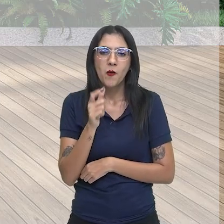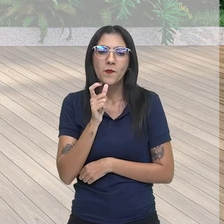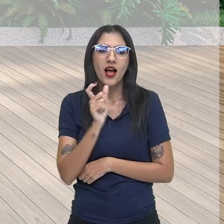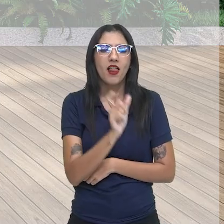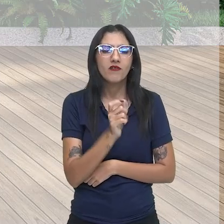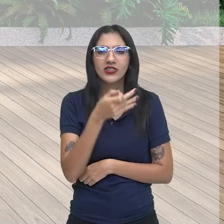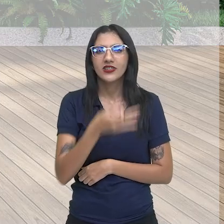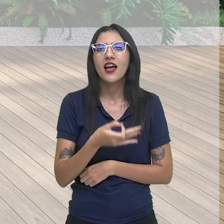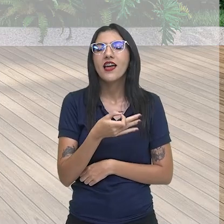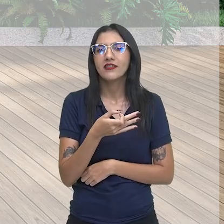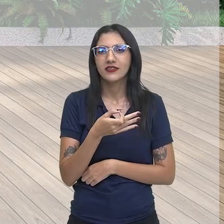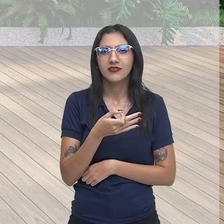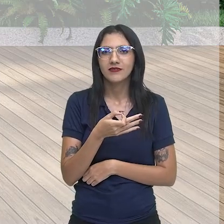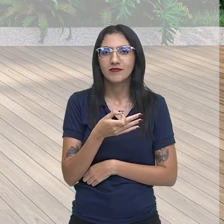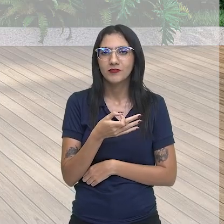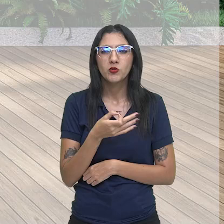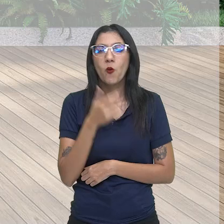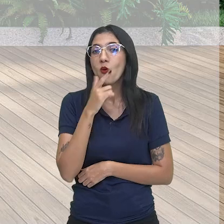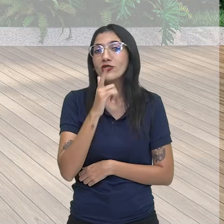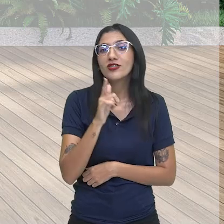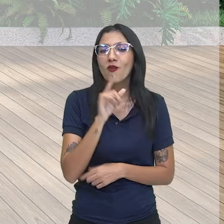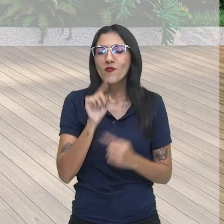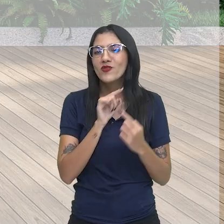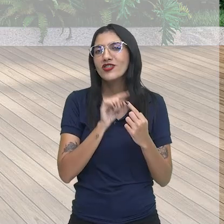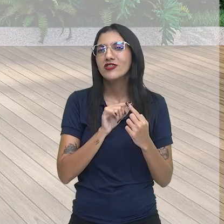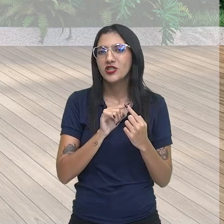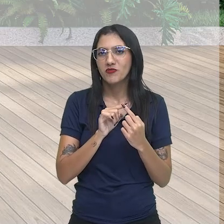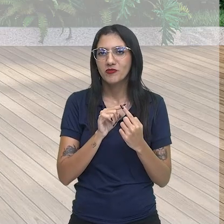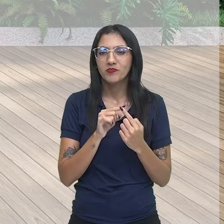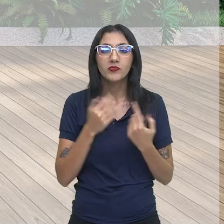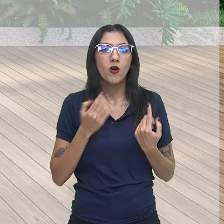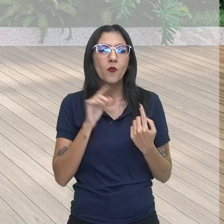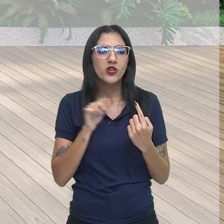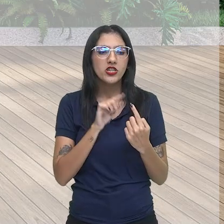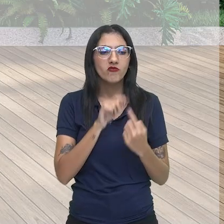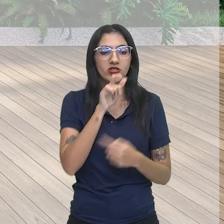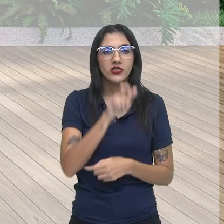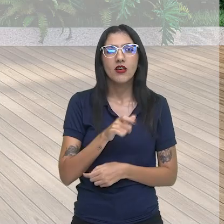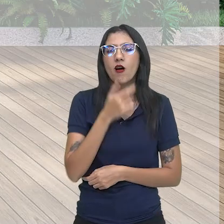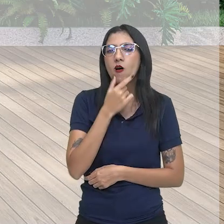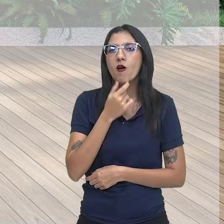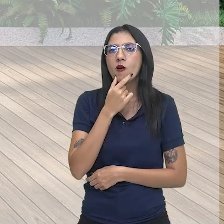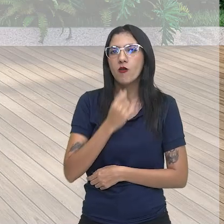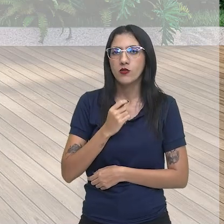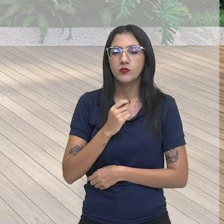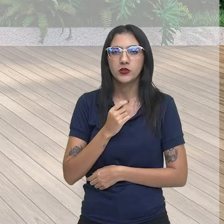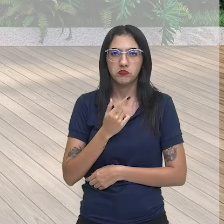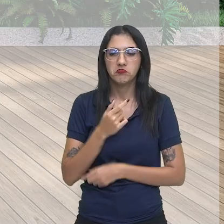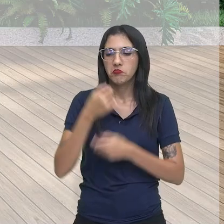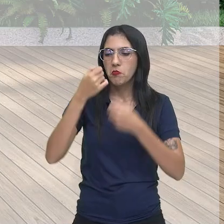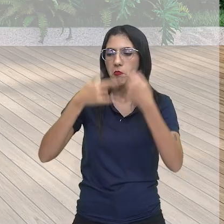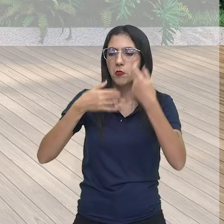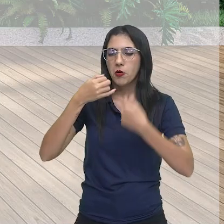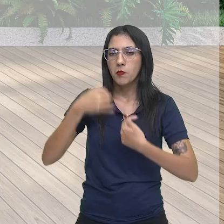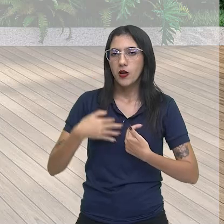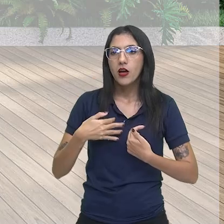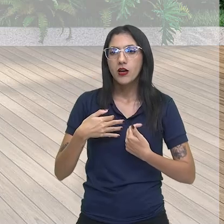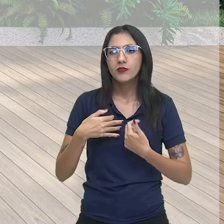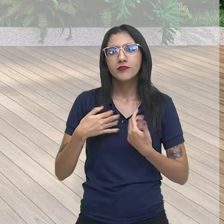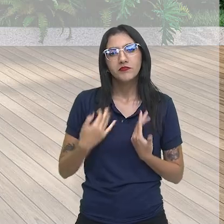fez o que ele realmente estava pensando, a intenção dele. Então, o discurso dele foi